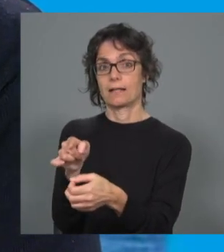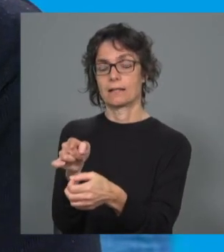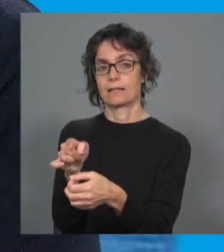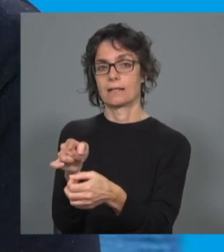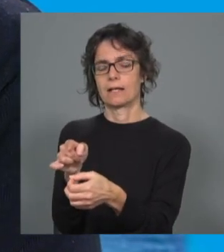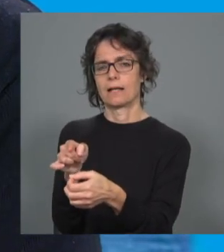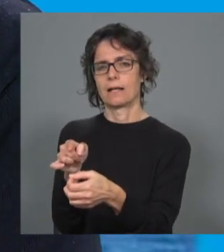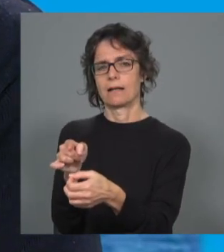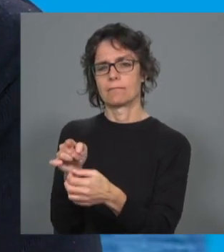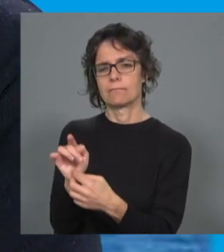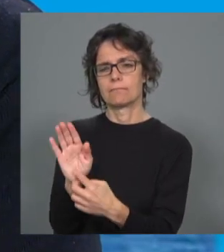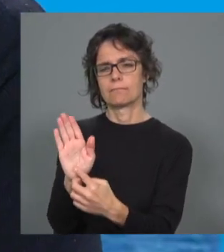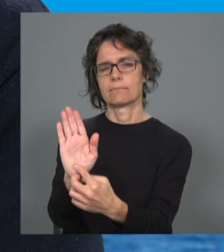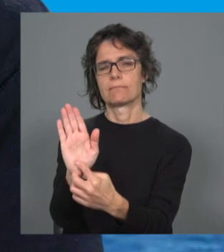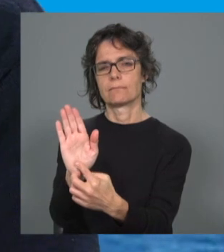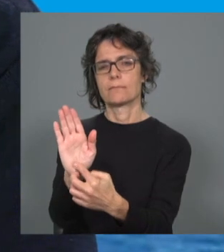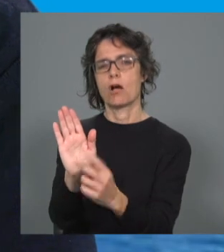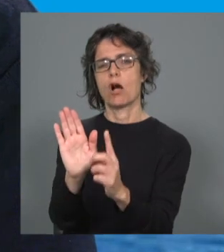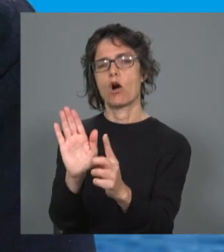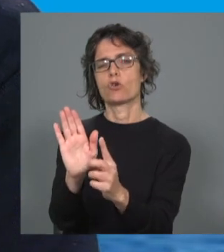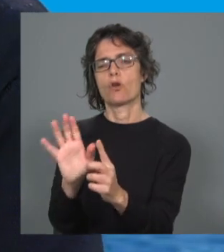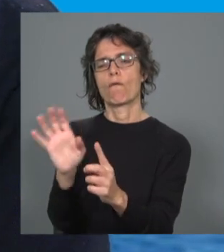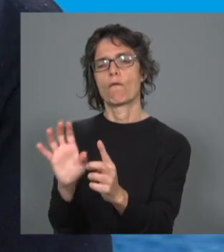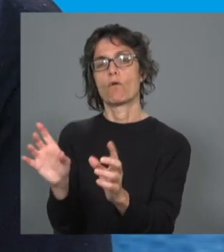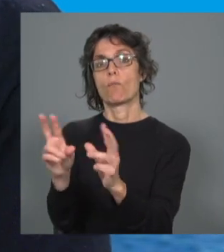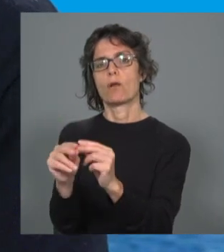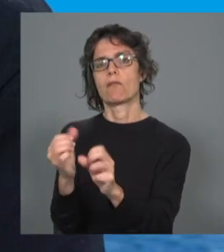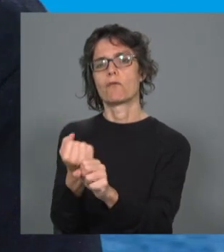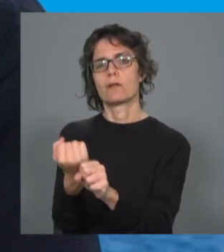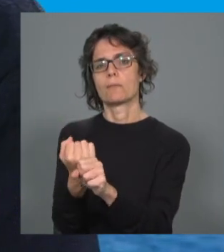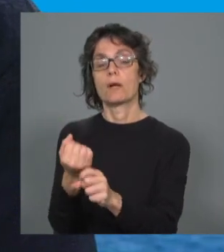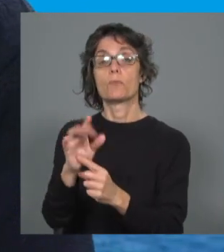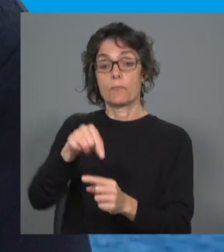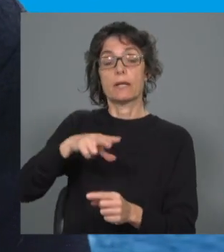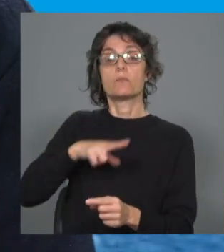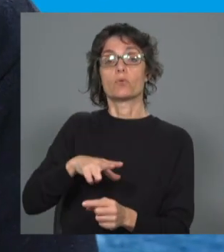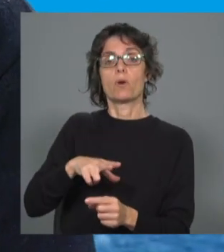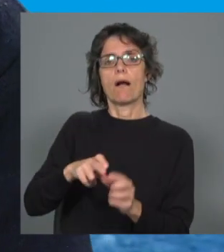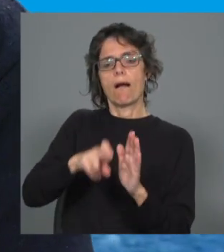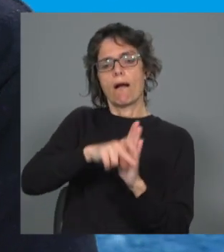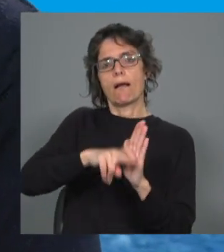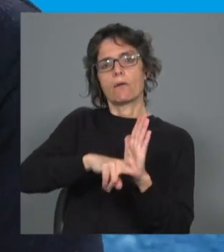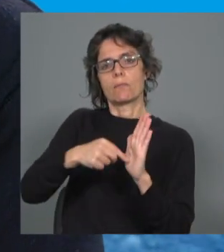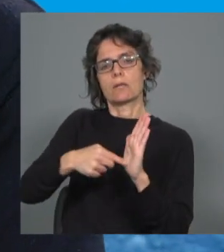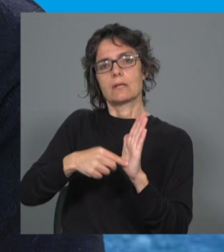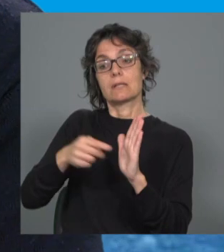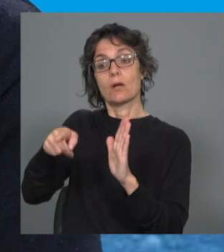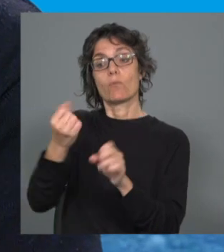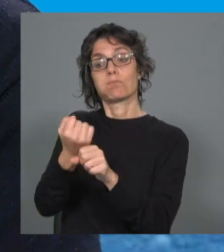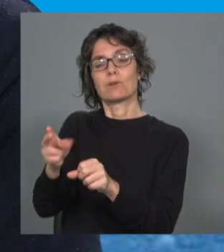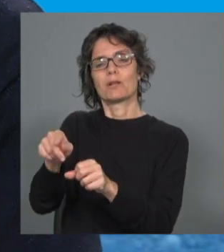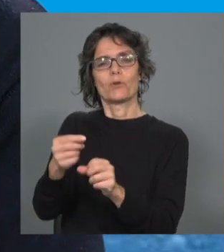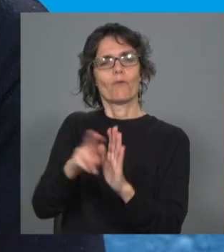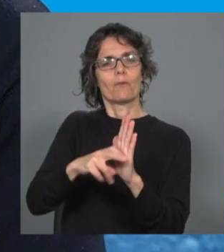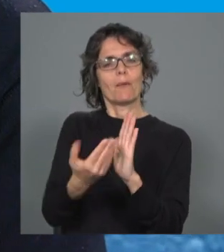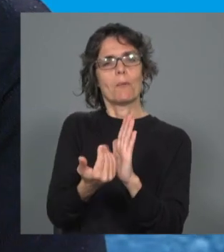alguns aspectos novos de trabalho, mas que, por exemplo, em Portugal ainda falta muita regulamentação desse tipo de trabalhos,